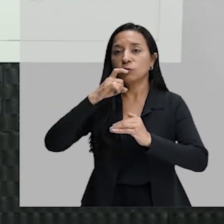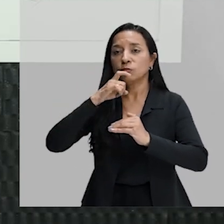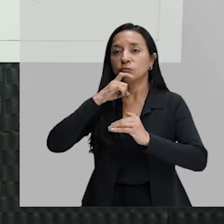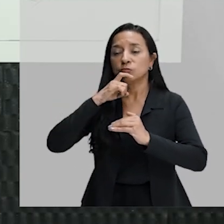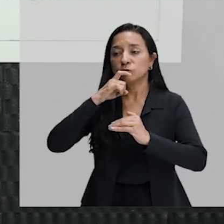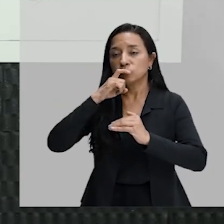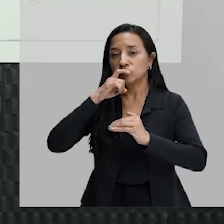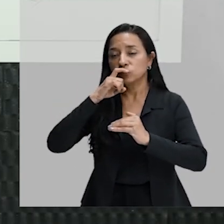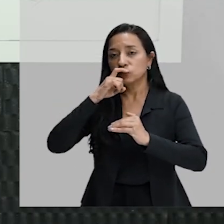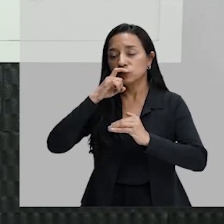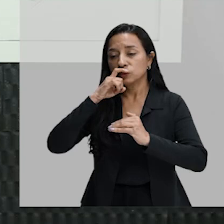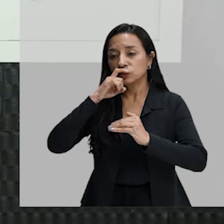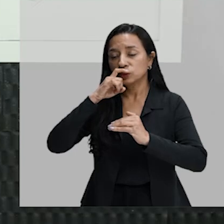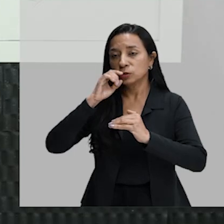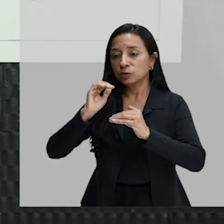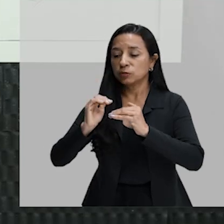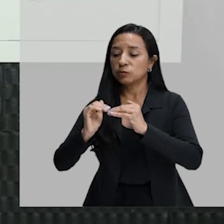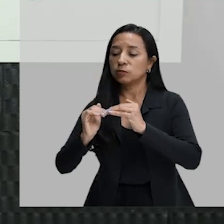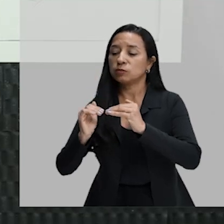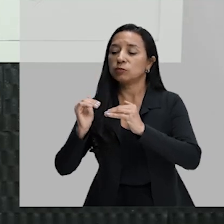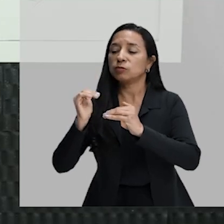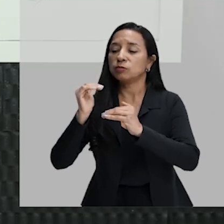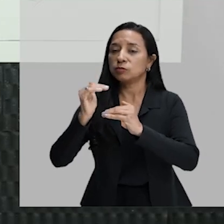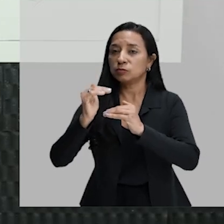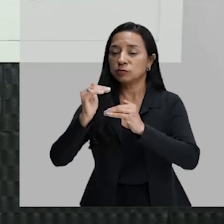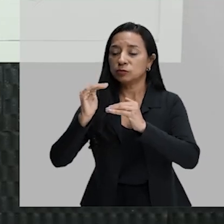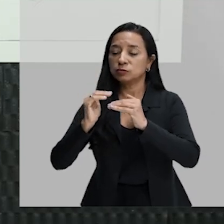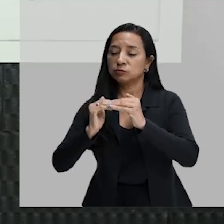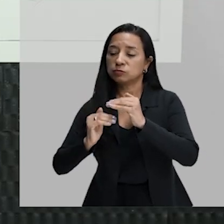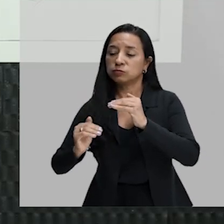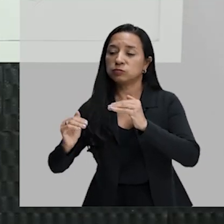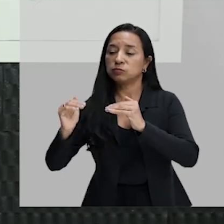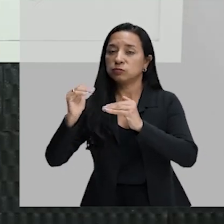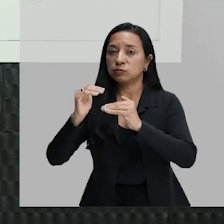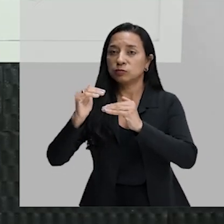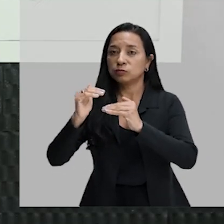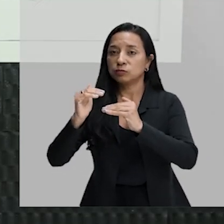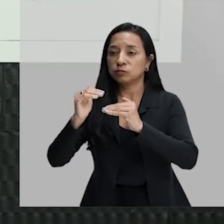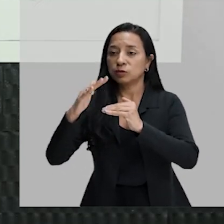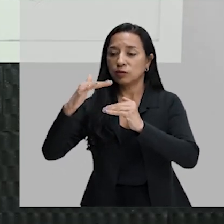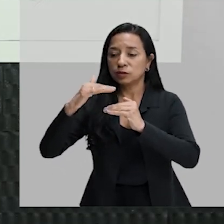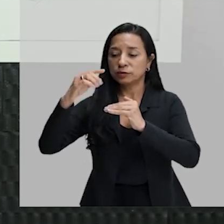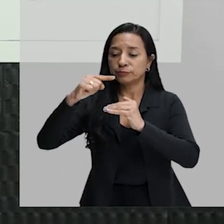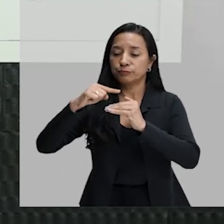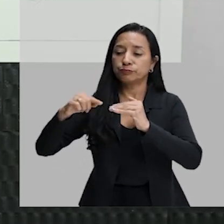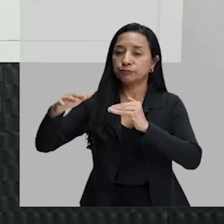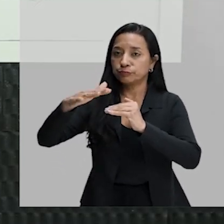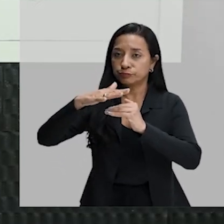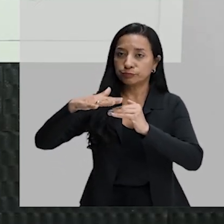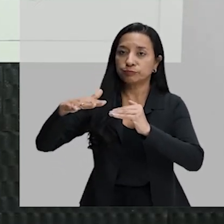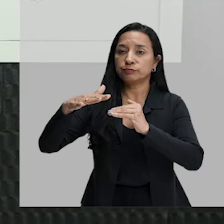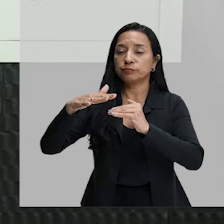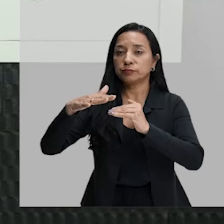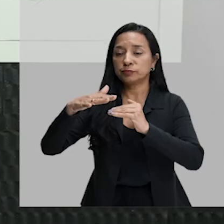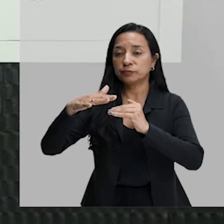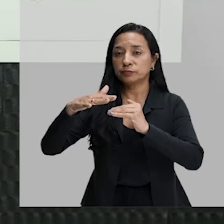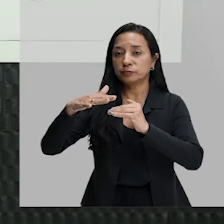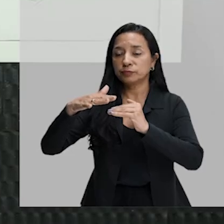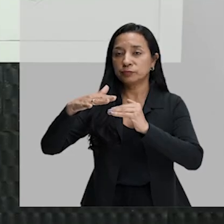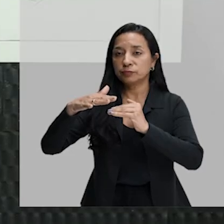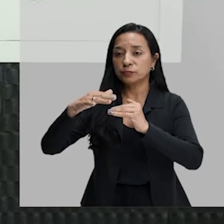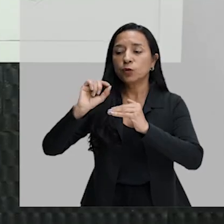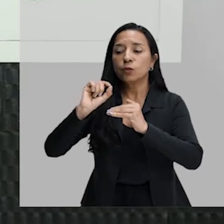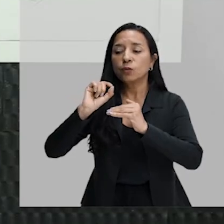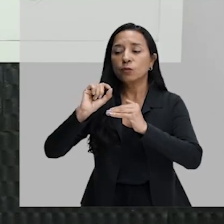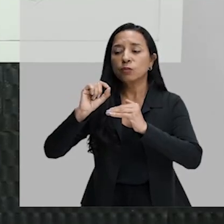só que acabou subindo por conta da densidade. E ficou acumulado ali na parte de cima. Tá ok? O